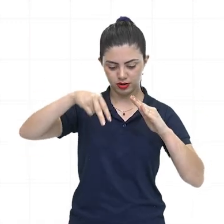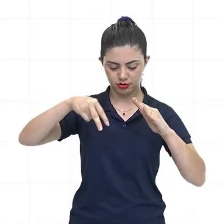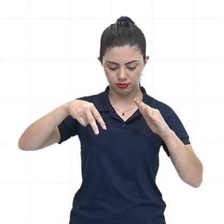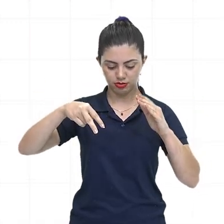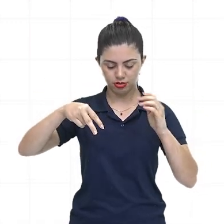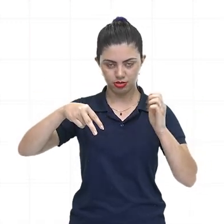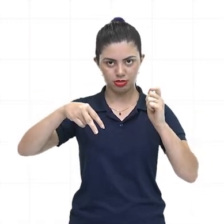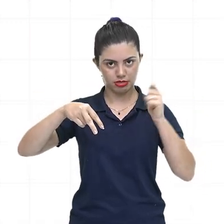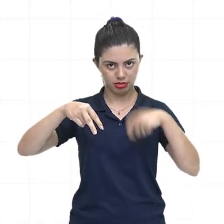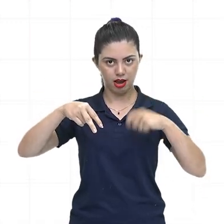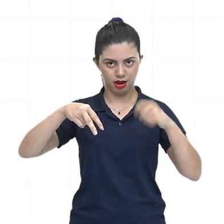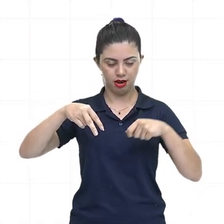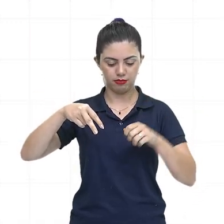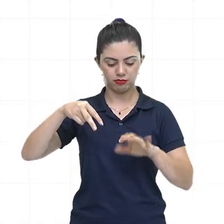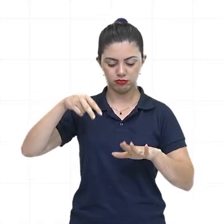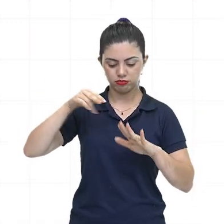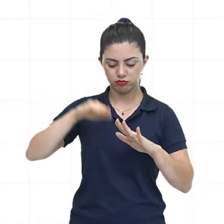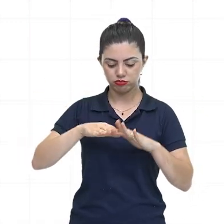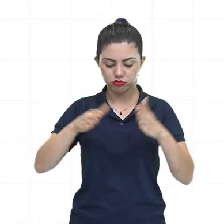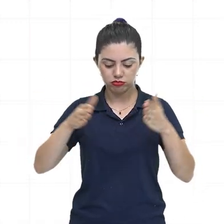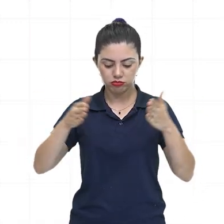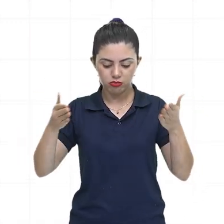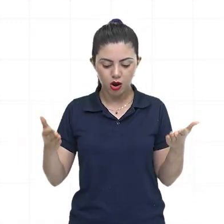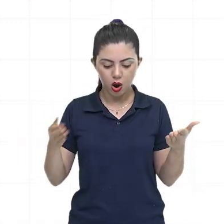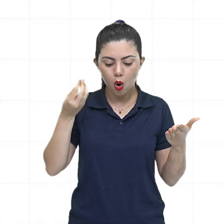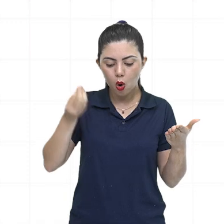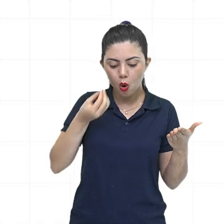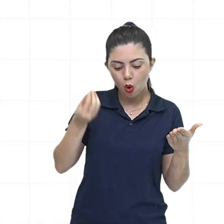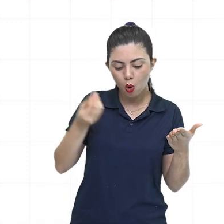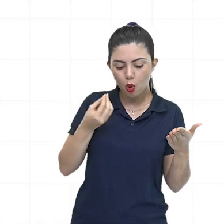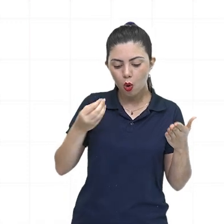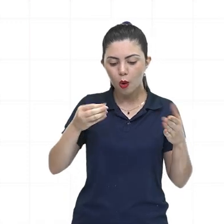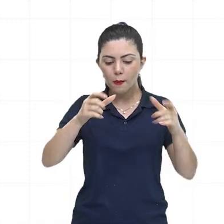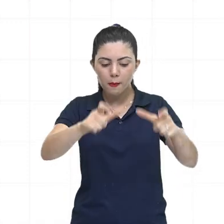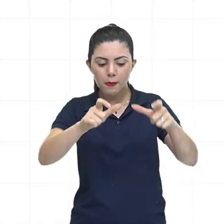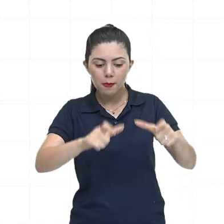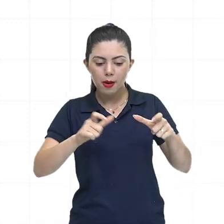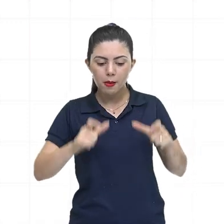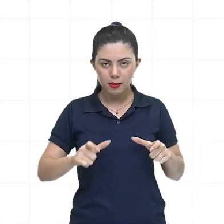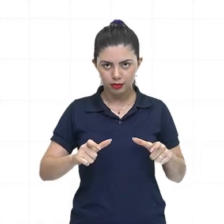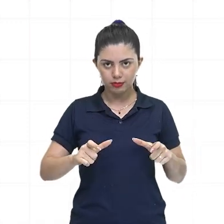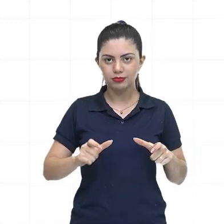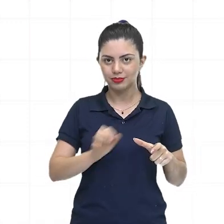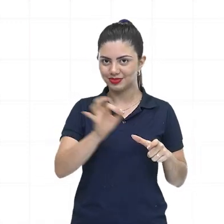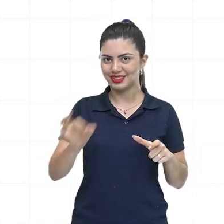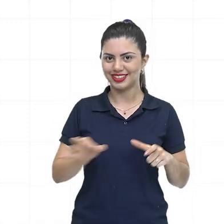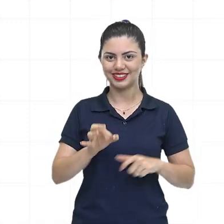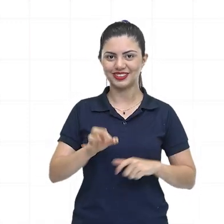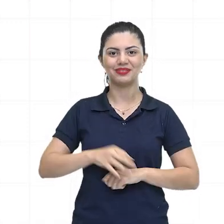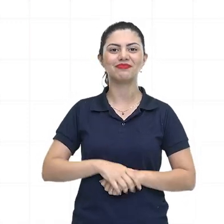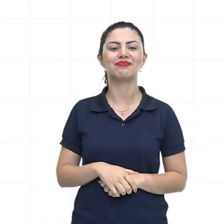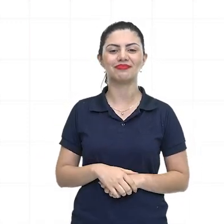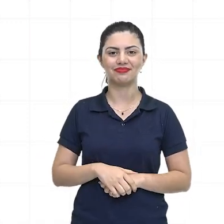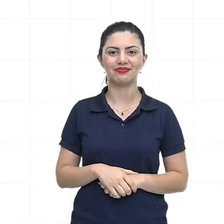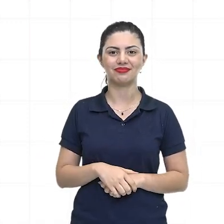um estudo, né, detalhado da dimensão dos cômodos que compõem esta casa.